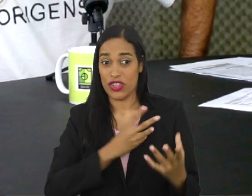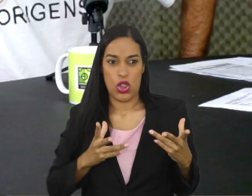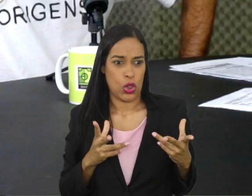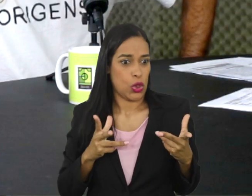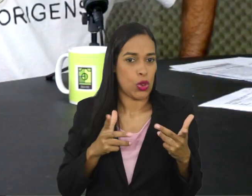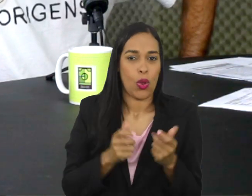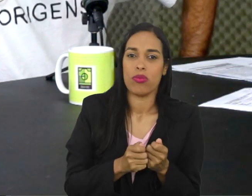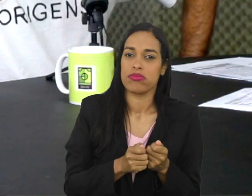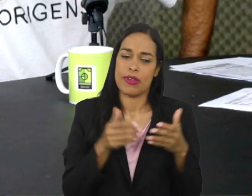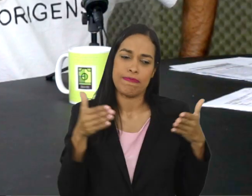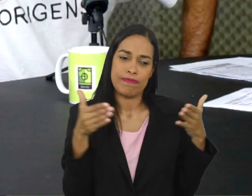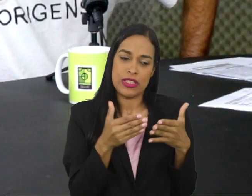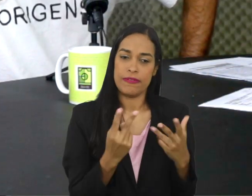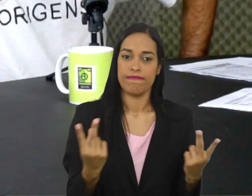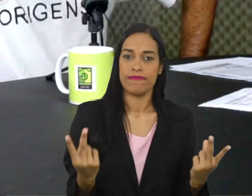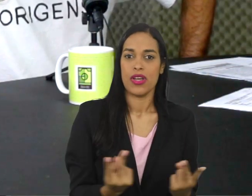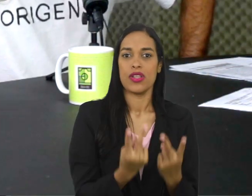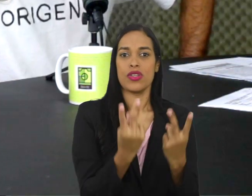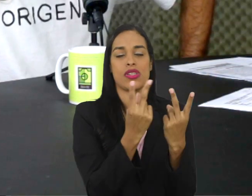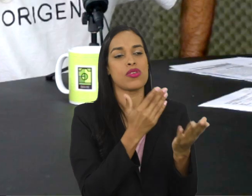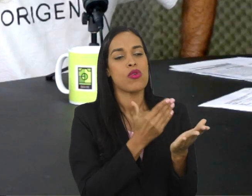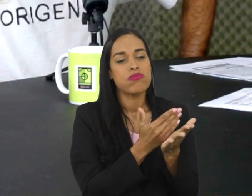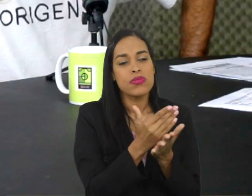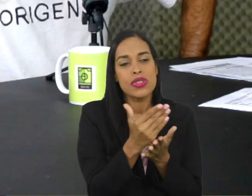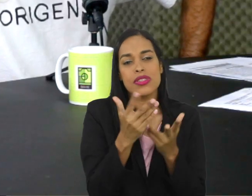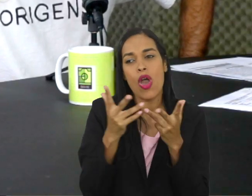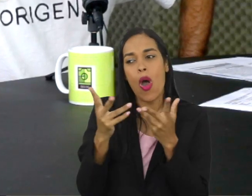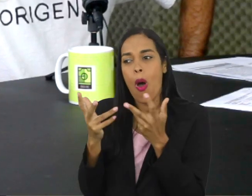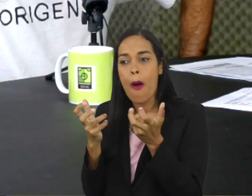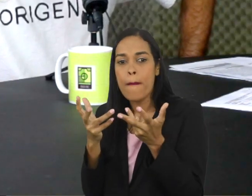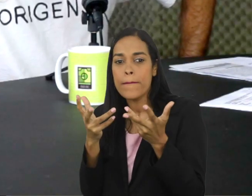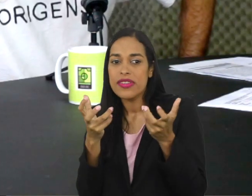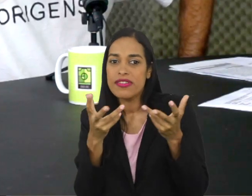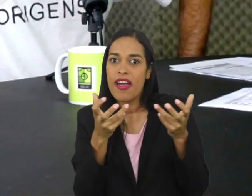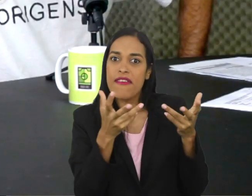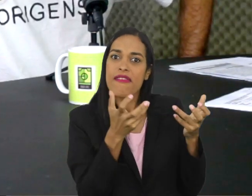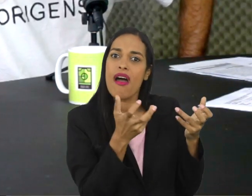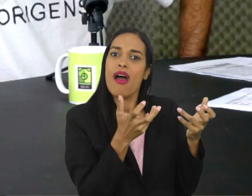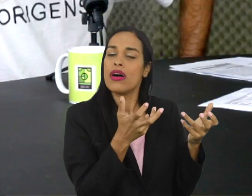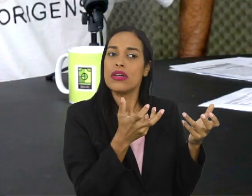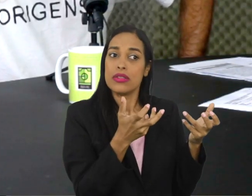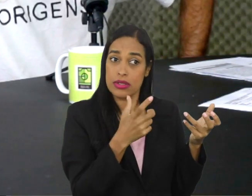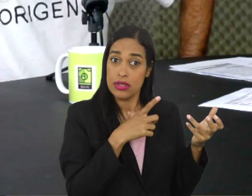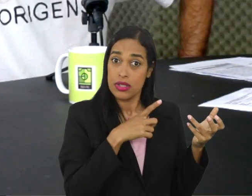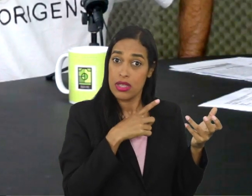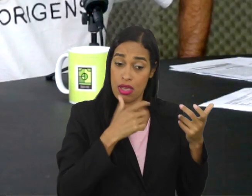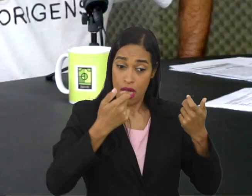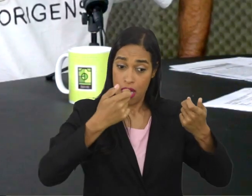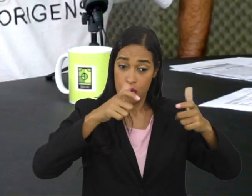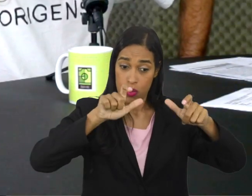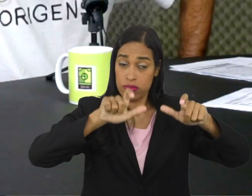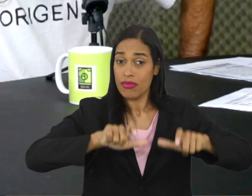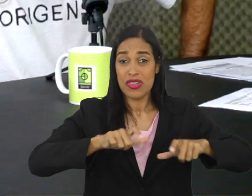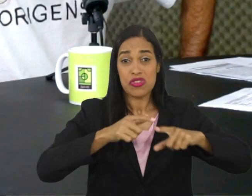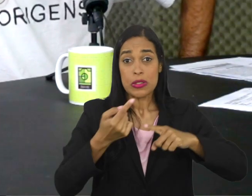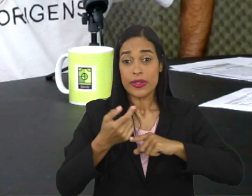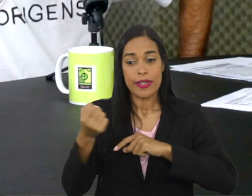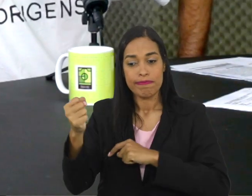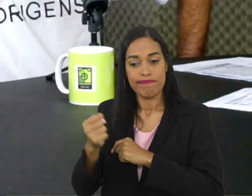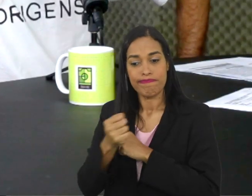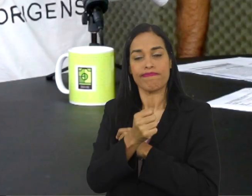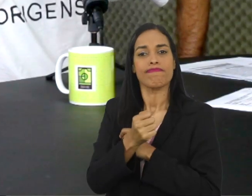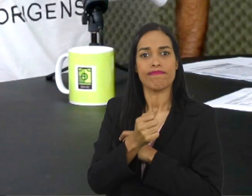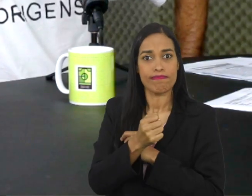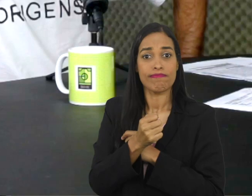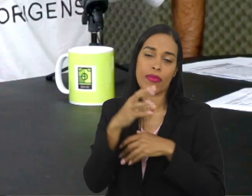brinquedo, eu cheguei com calma, comecei a observar, vi que tinha demanda e não tinha quem ocupasse esse espaço.